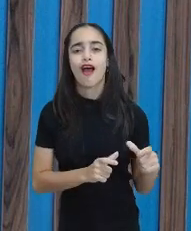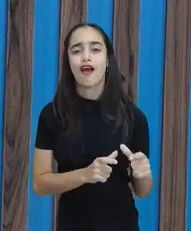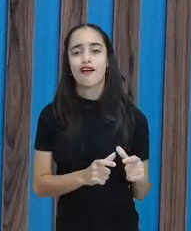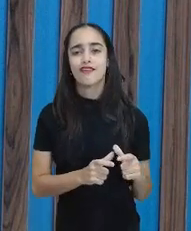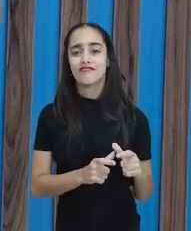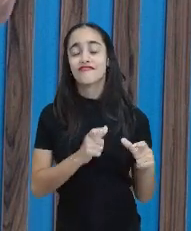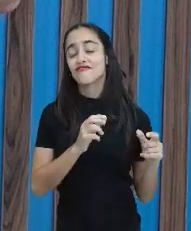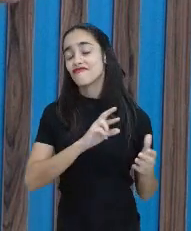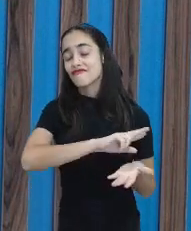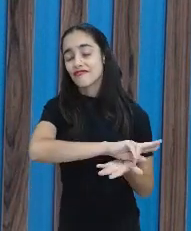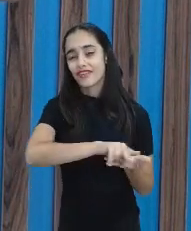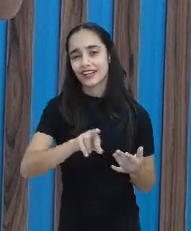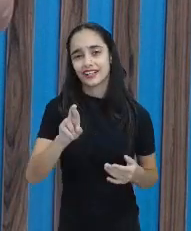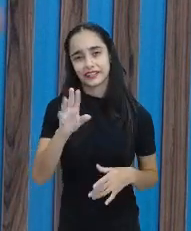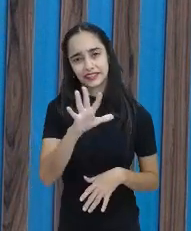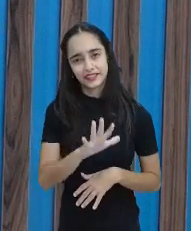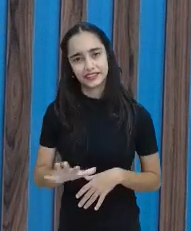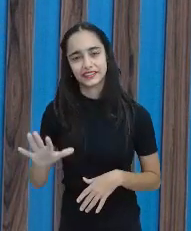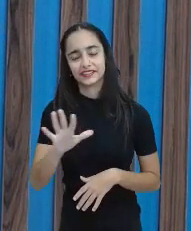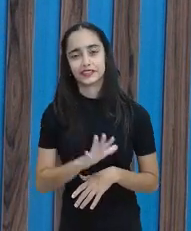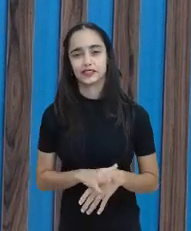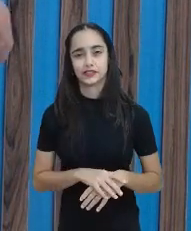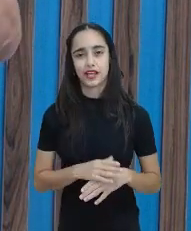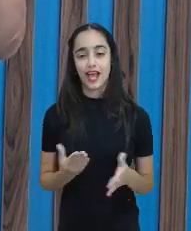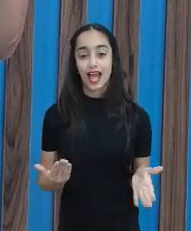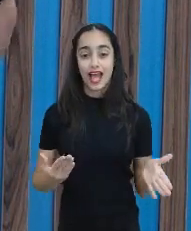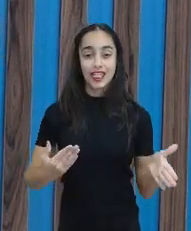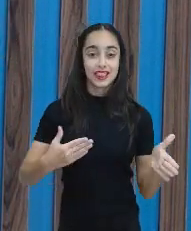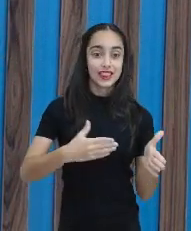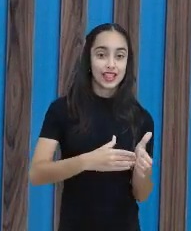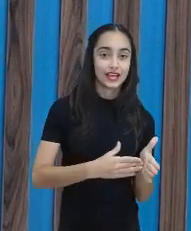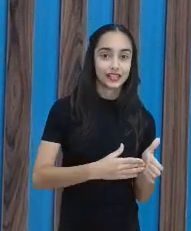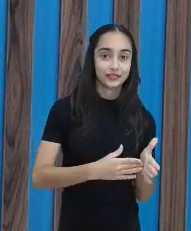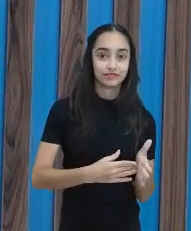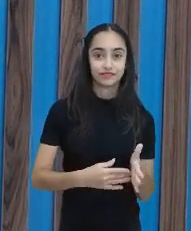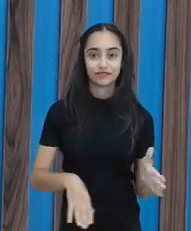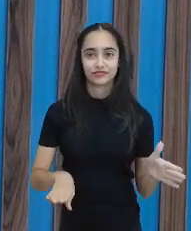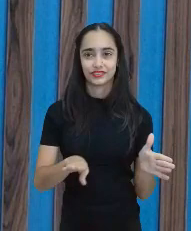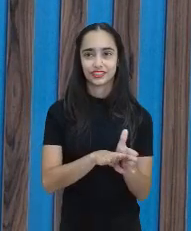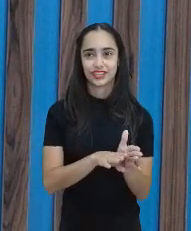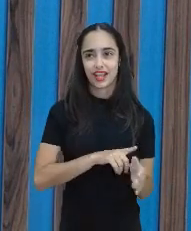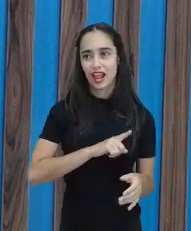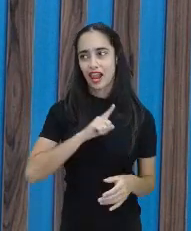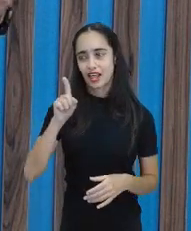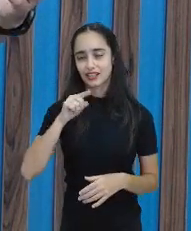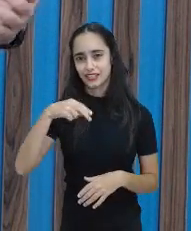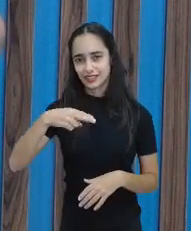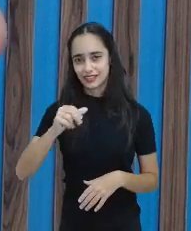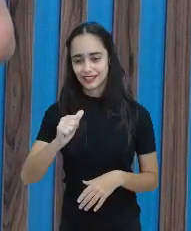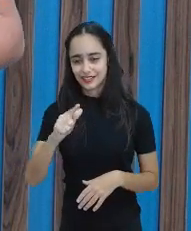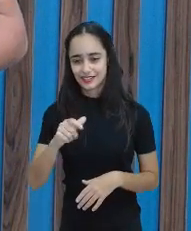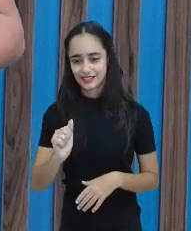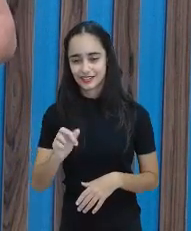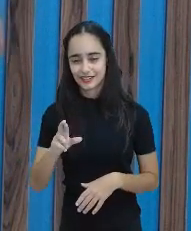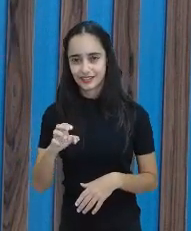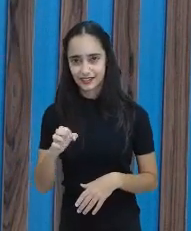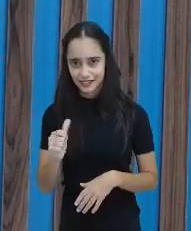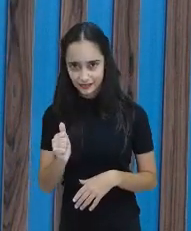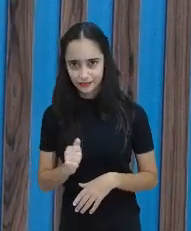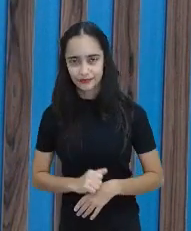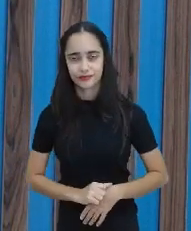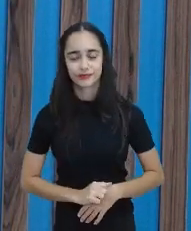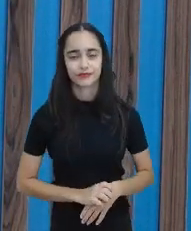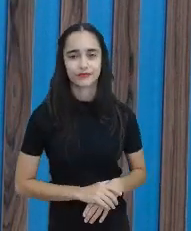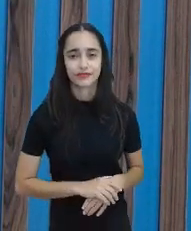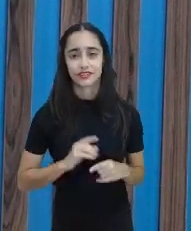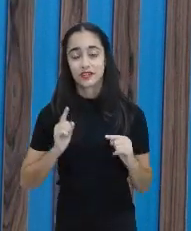ali, até chegar em Nazaré da Mata, foi em Nazaré que tem a estação de trem. Mas isso é um tempo, né? Um passado que podia ser